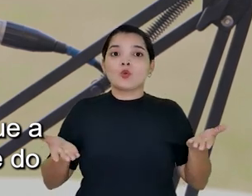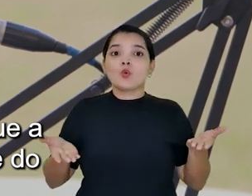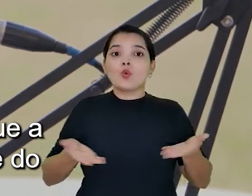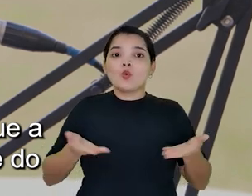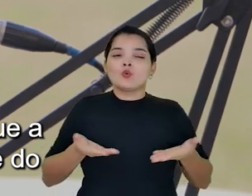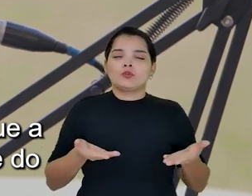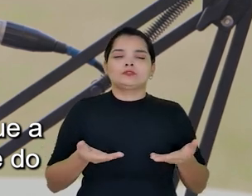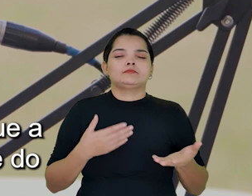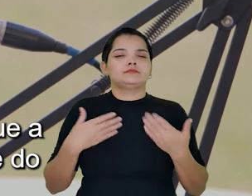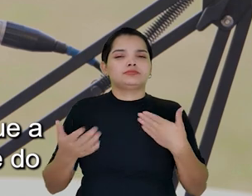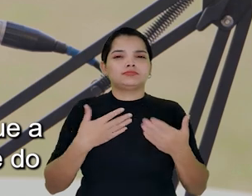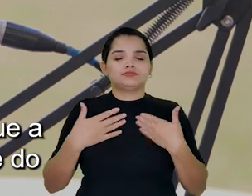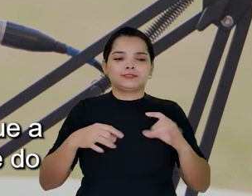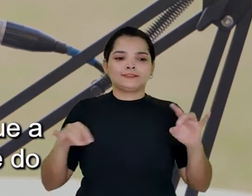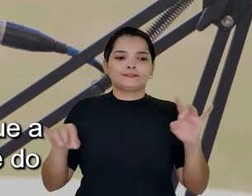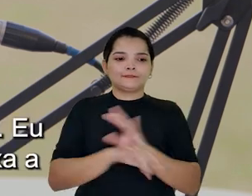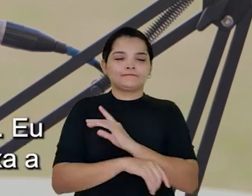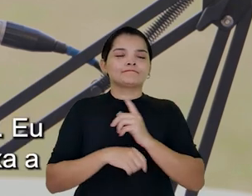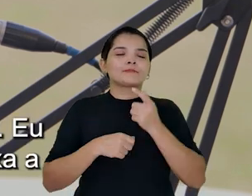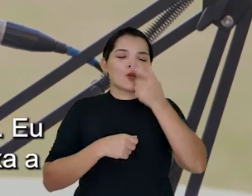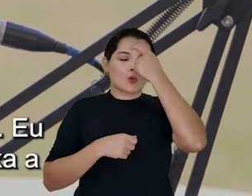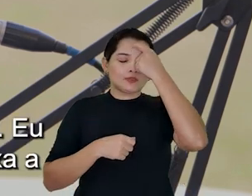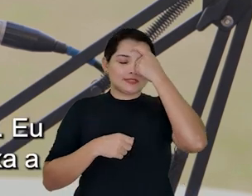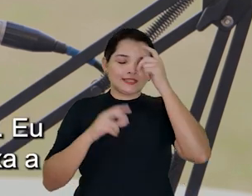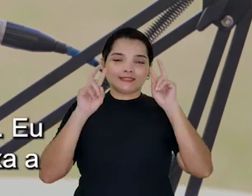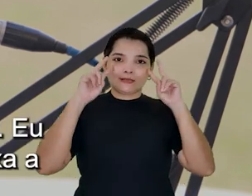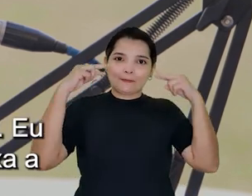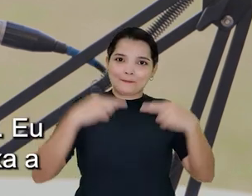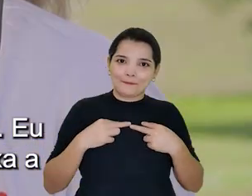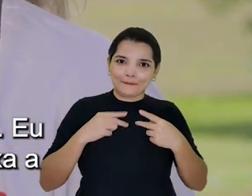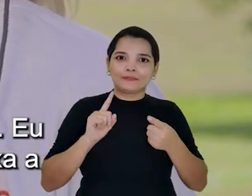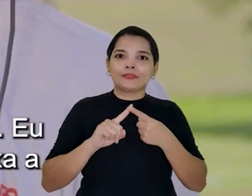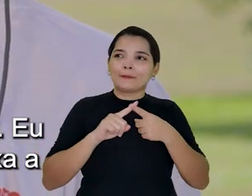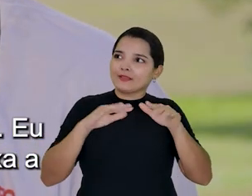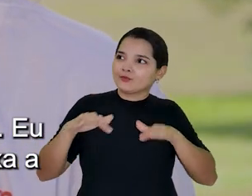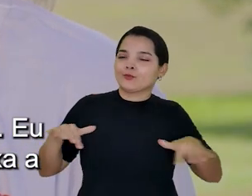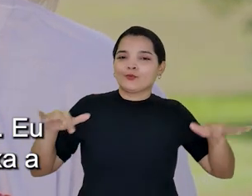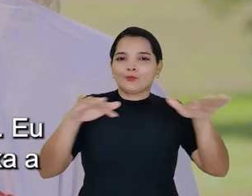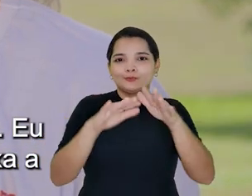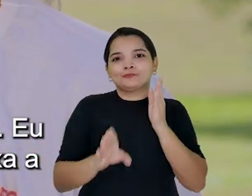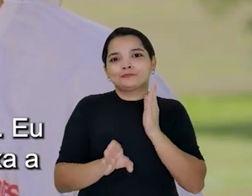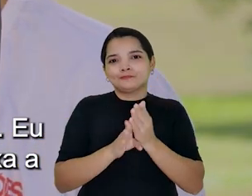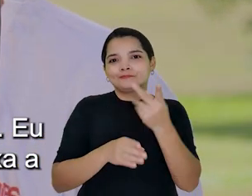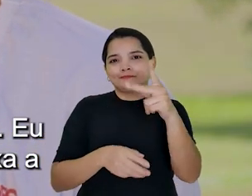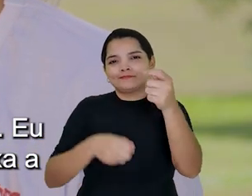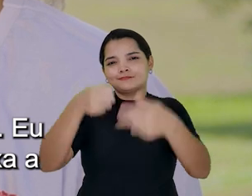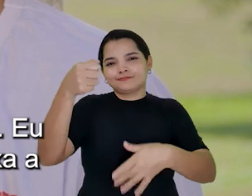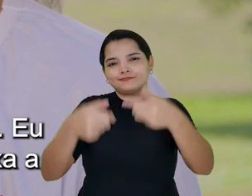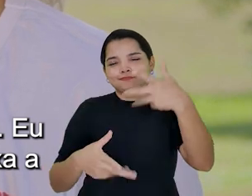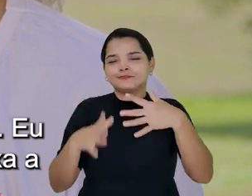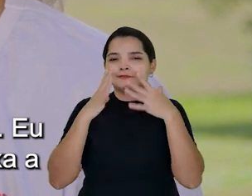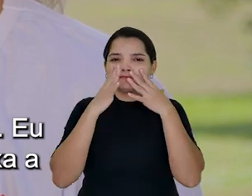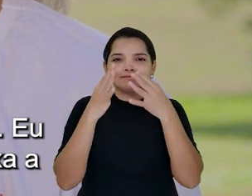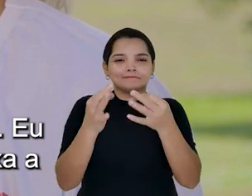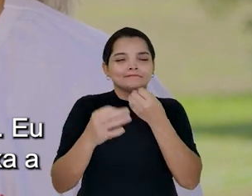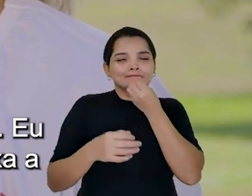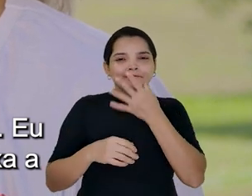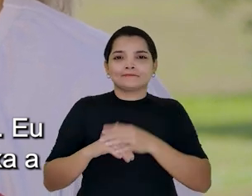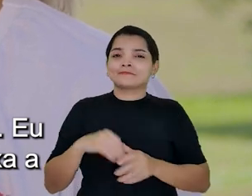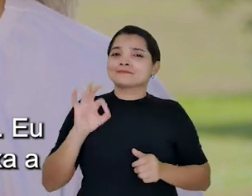sai daqui muito mais consciente de si e do todo depois de te ouvir Ah eu fico muito feliz eu acredito de